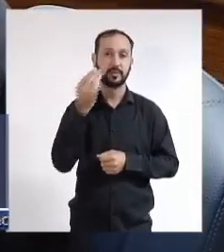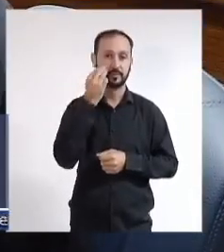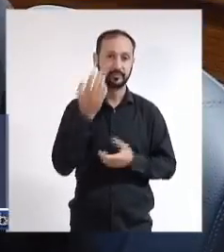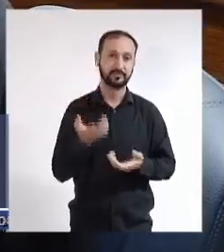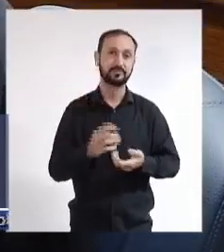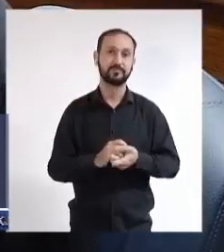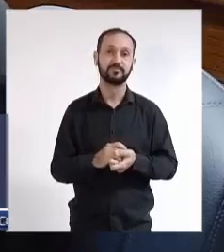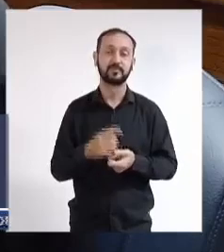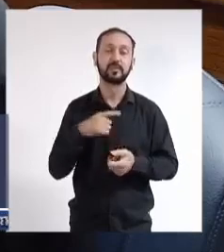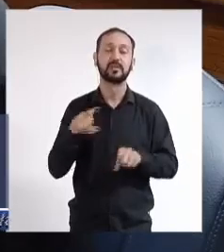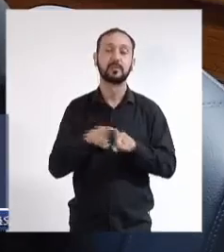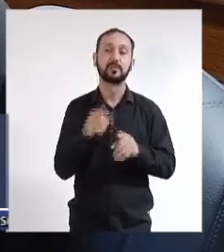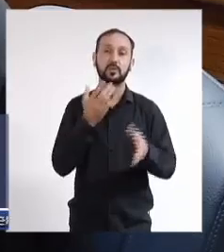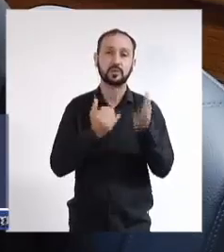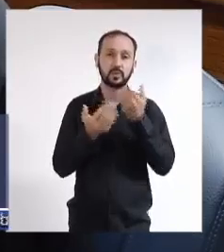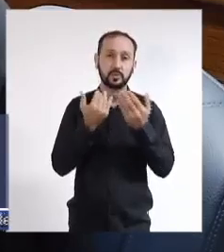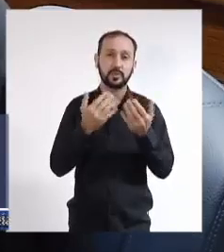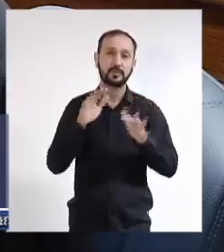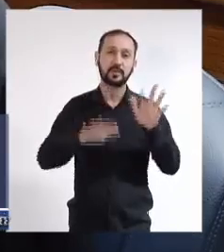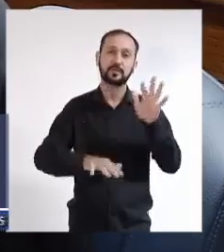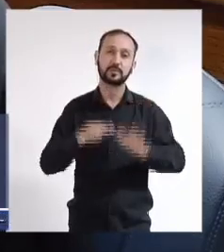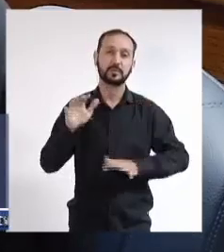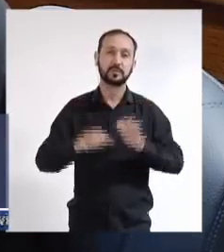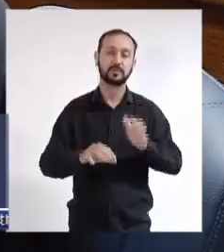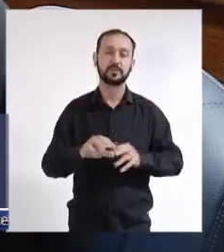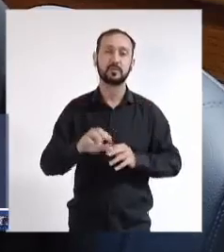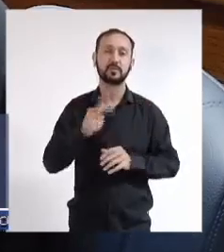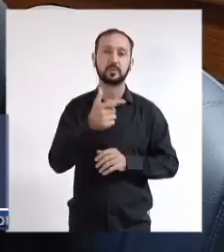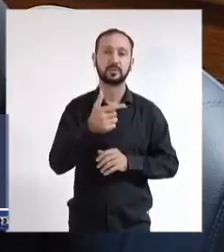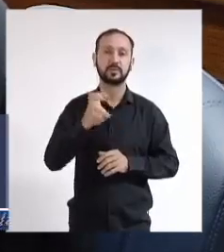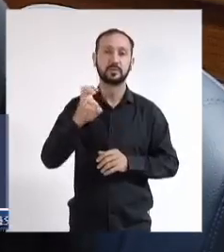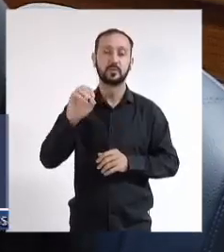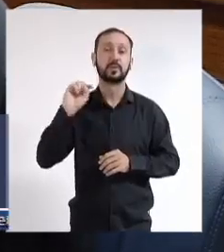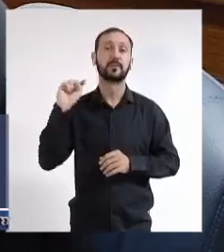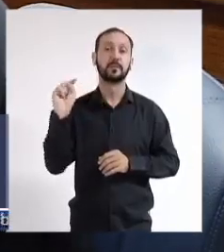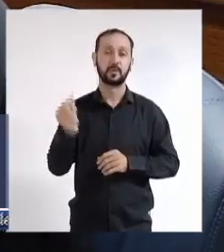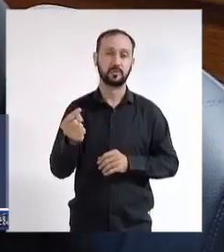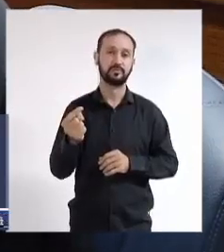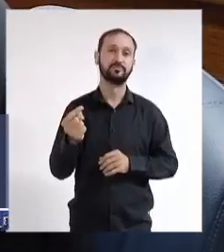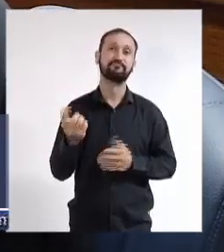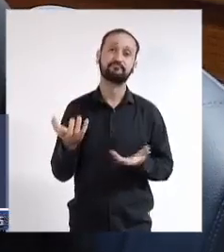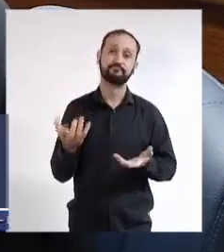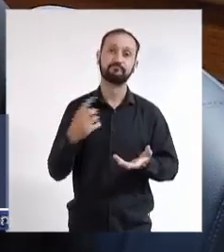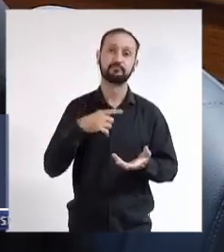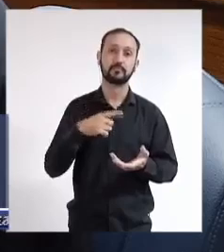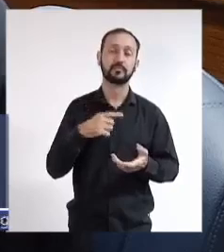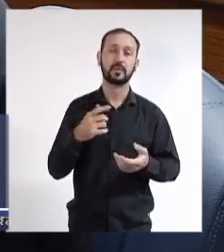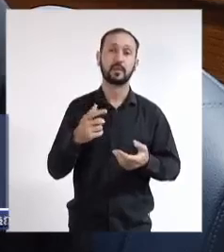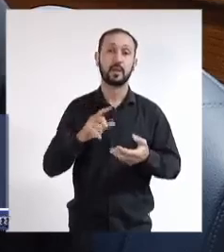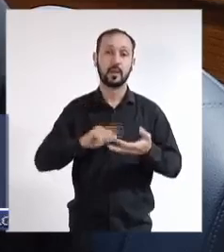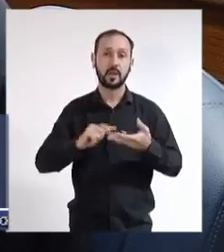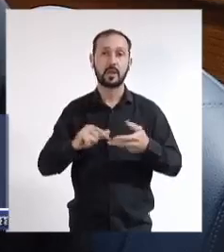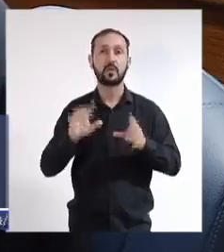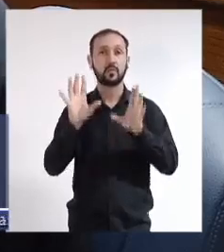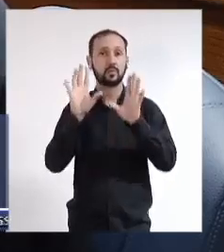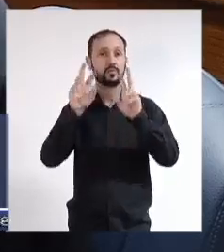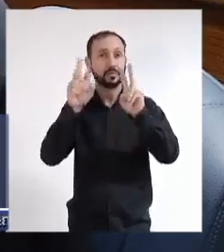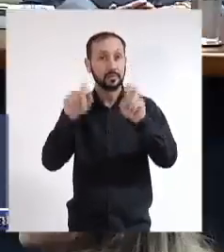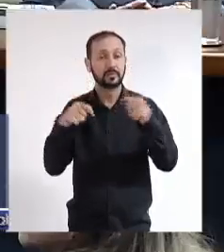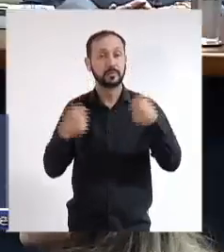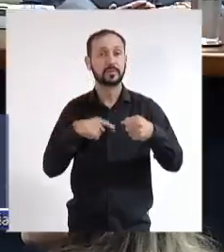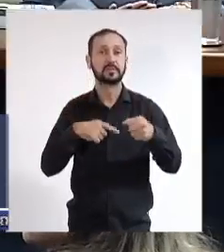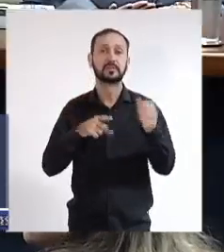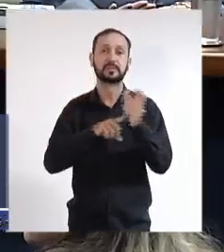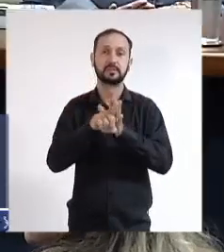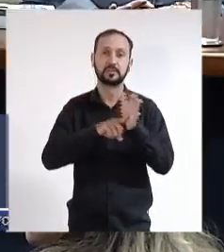gastronomia de alimentação ser quase 250.000 então nós temos aí um diamante que podemos lapidar melhor